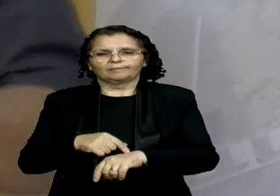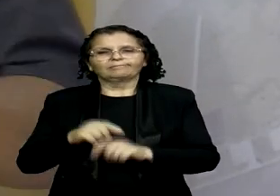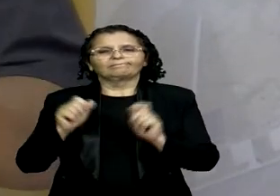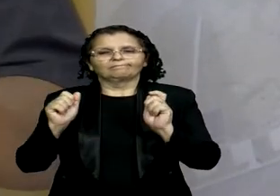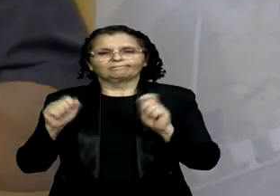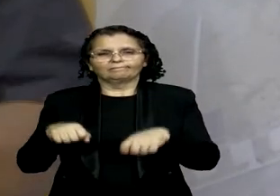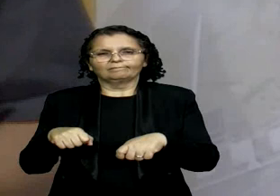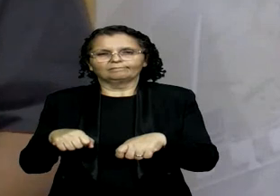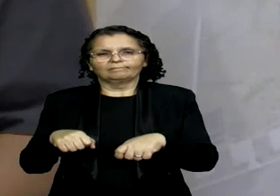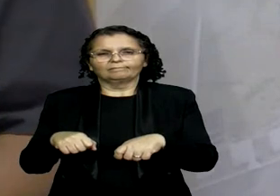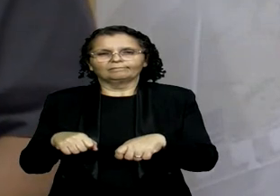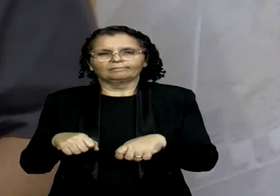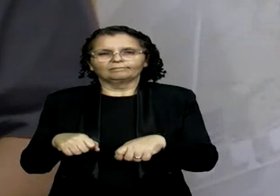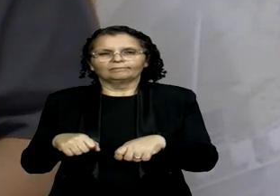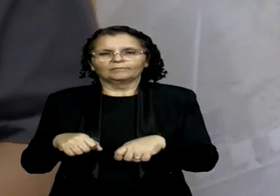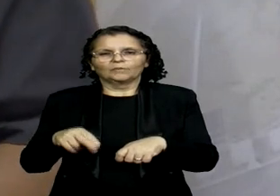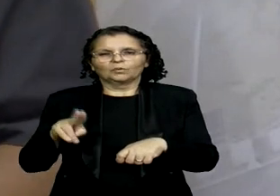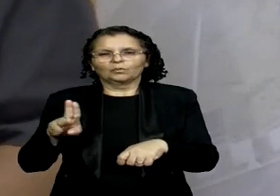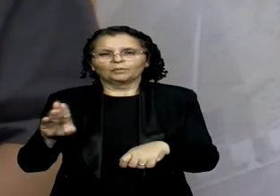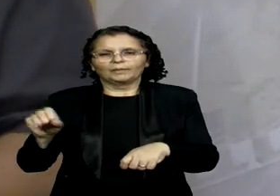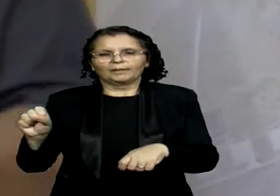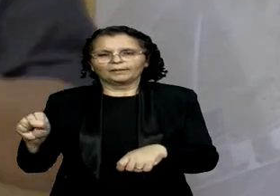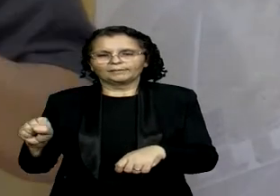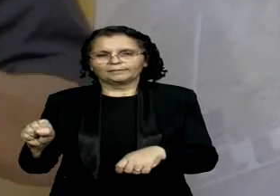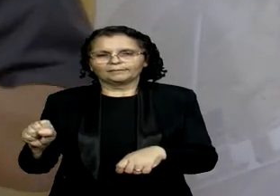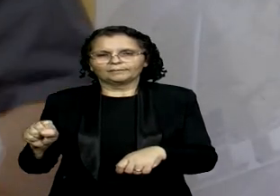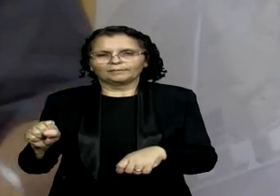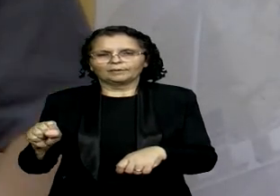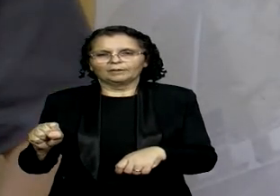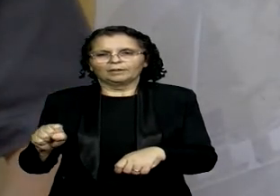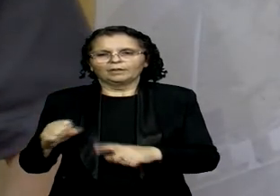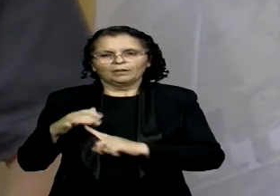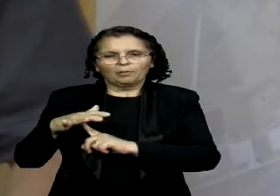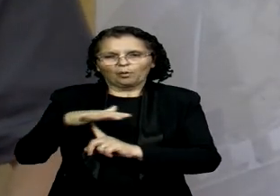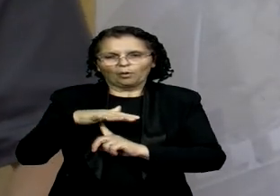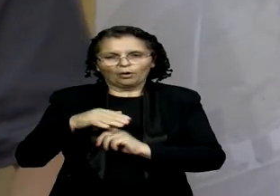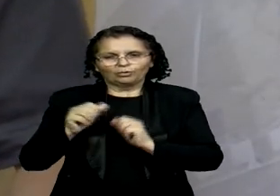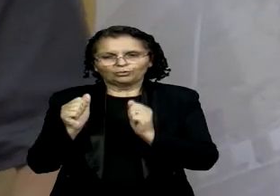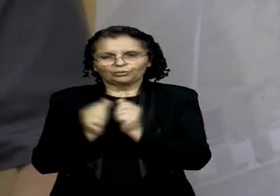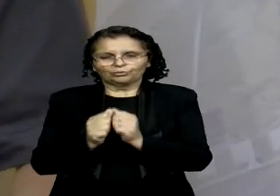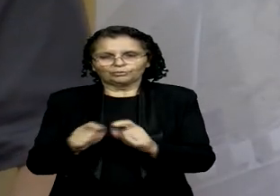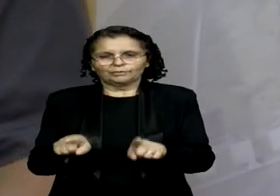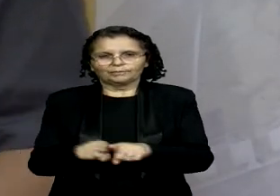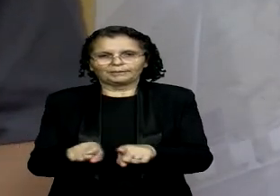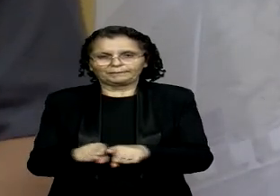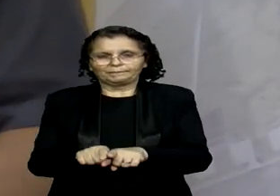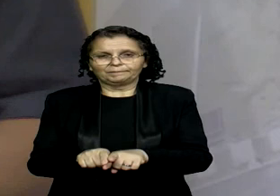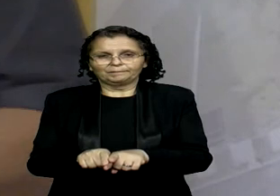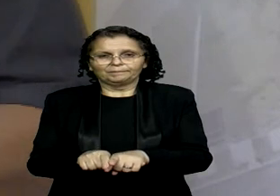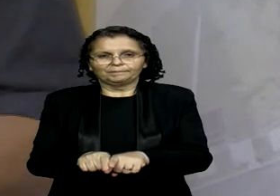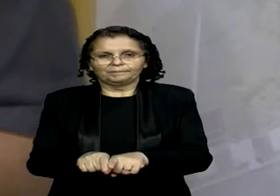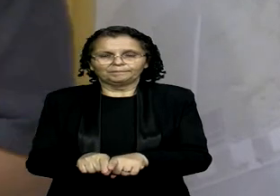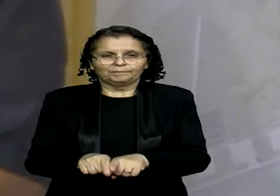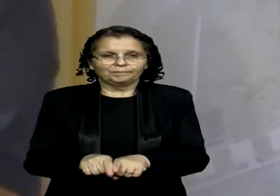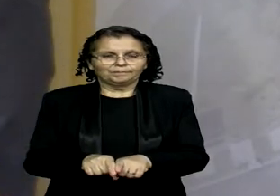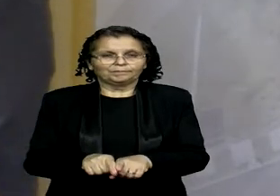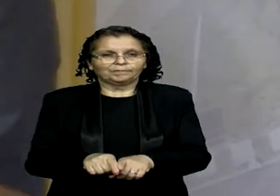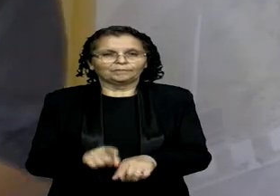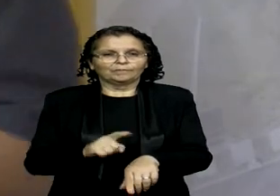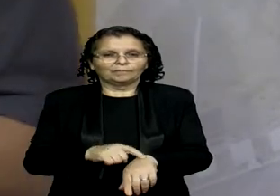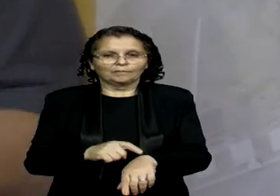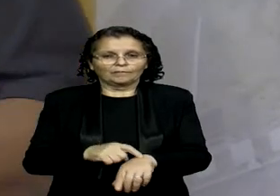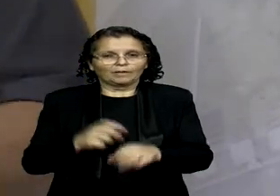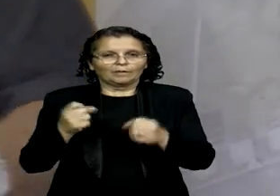Um pronto-socorro, só para concluir, senhor presidente, e um parque ecológico. Agora, dizer aqui também outra coisa, viu, senhor presidente, sei que não é horário,